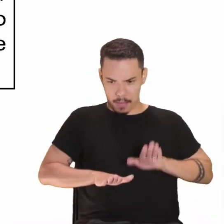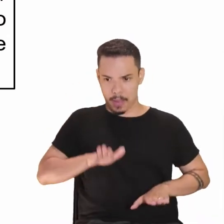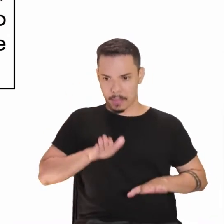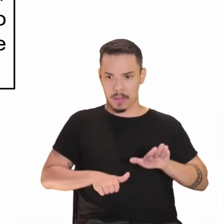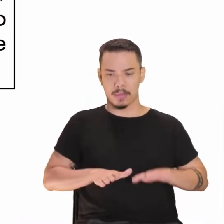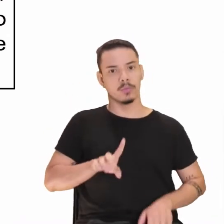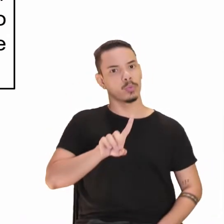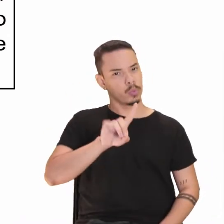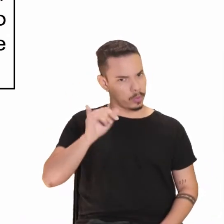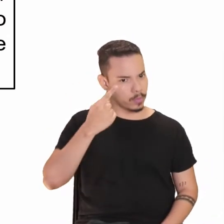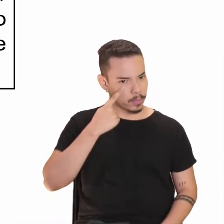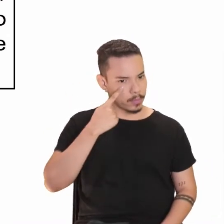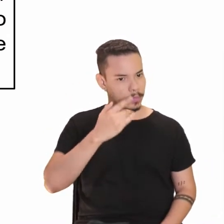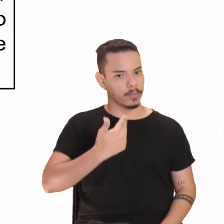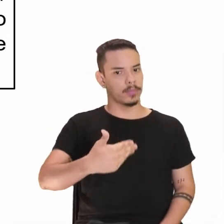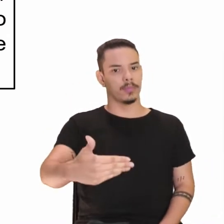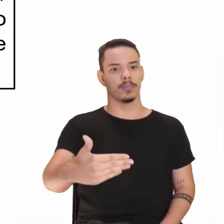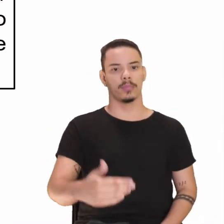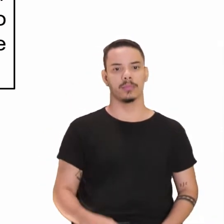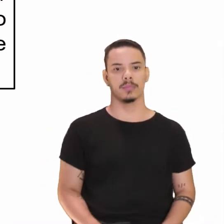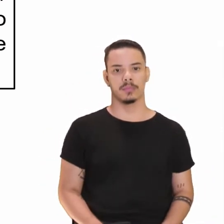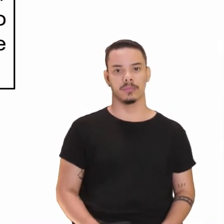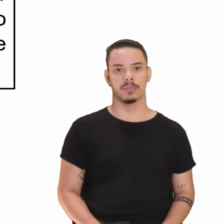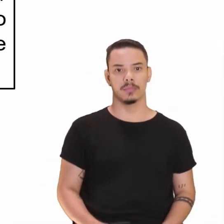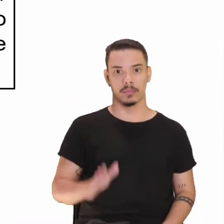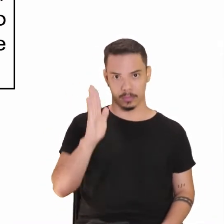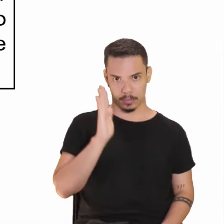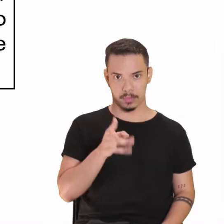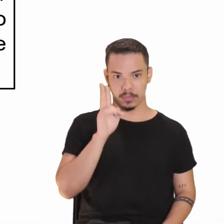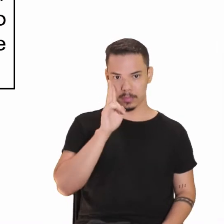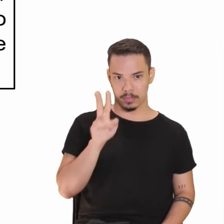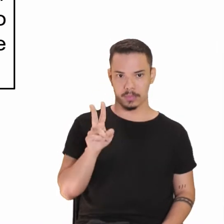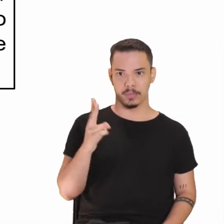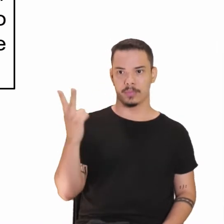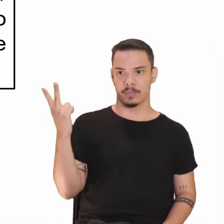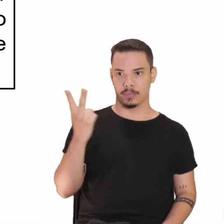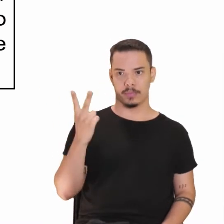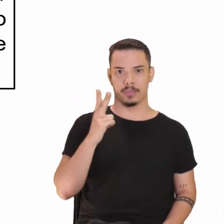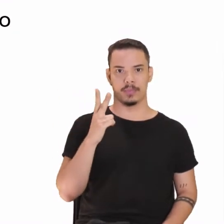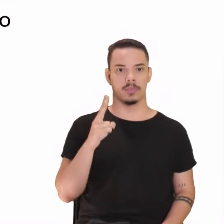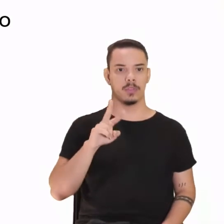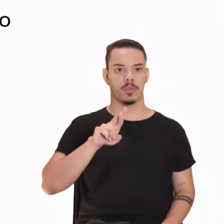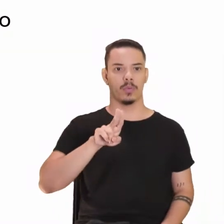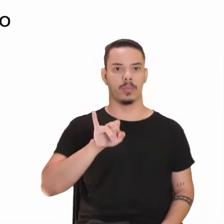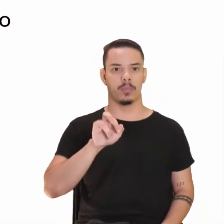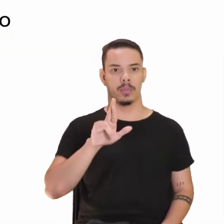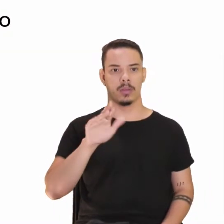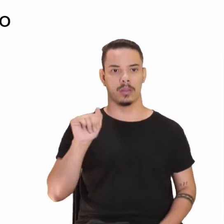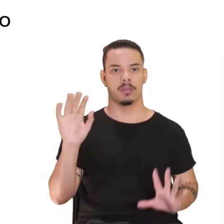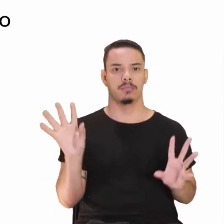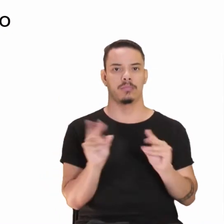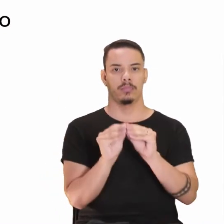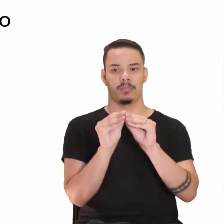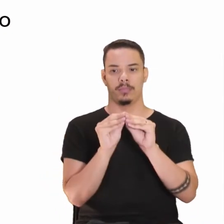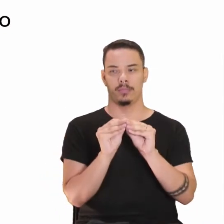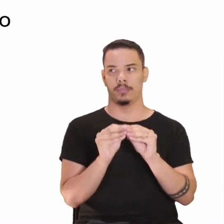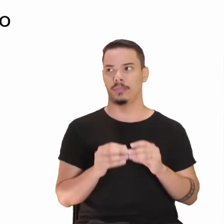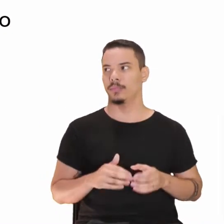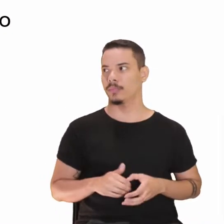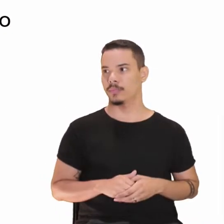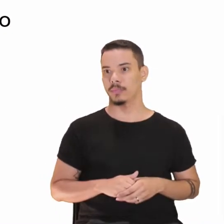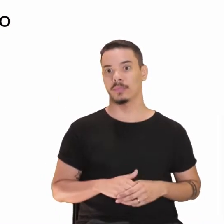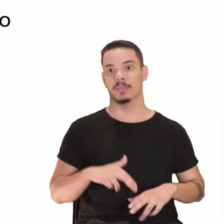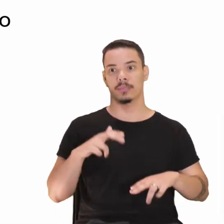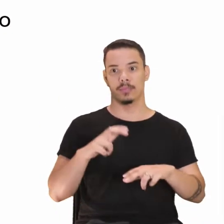arrebento, então veremos. Então, você já deu para identificar aqui a rubrica. Então, as